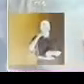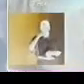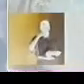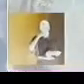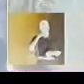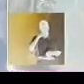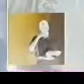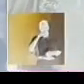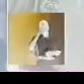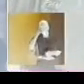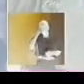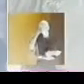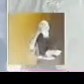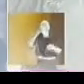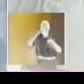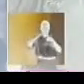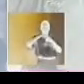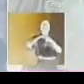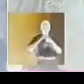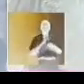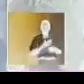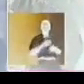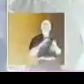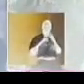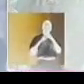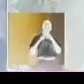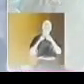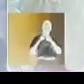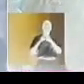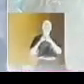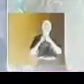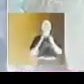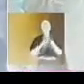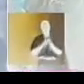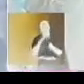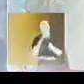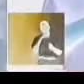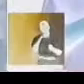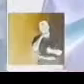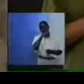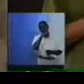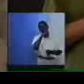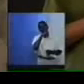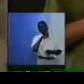seio da minha mãe. Feche os seus olhos, não abra não. Não cruze os seus braços, não.